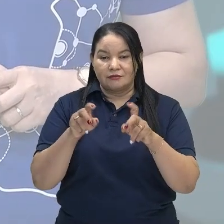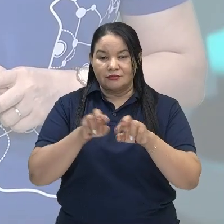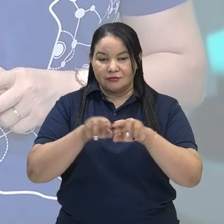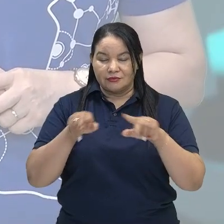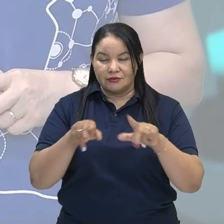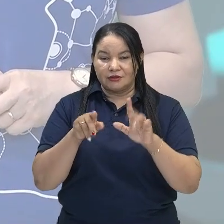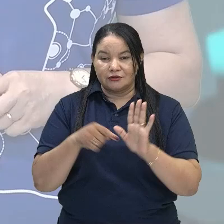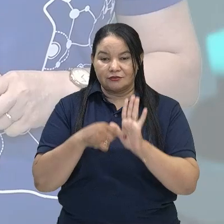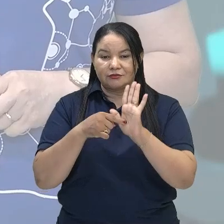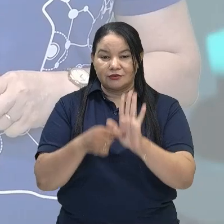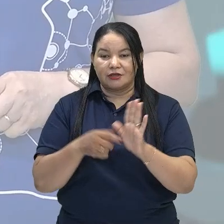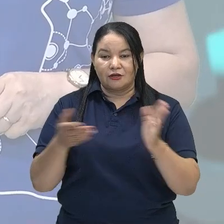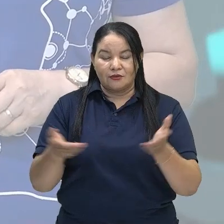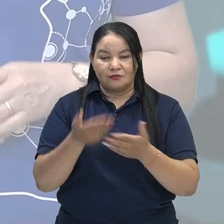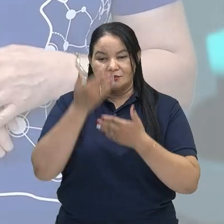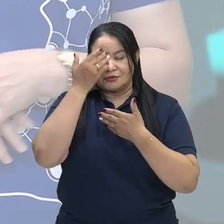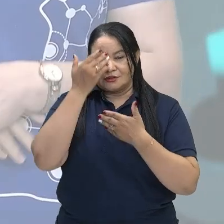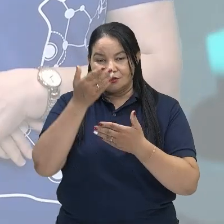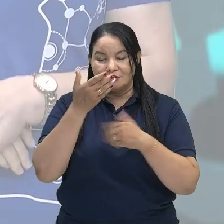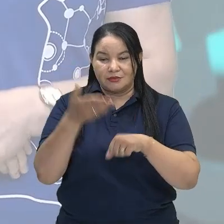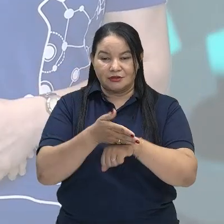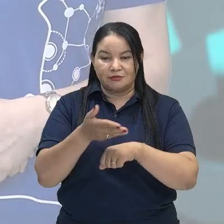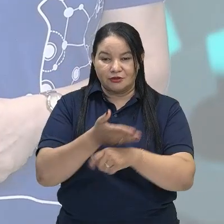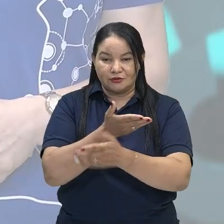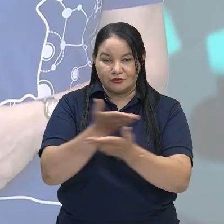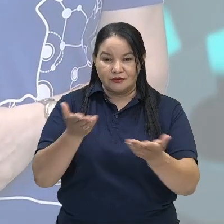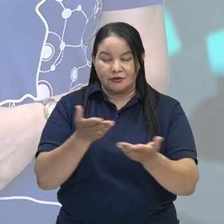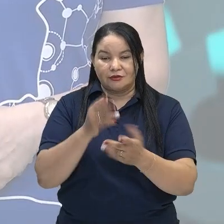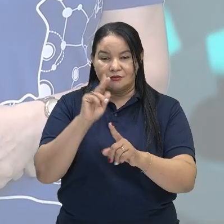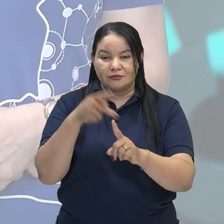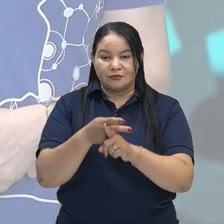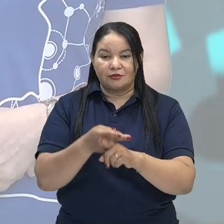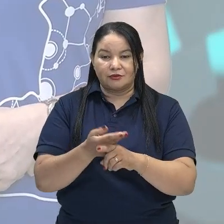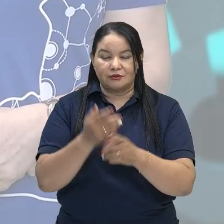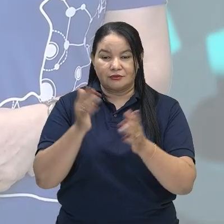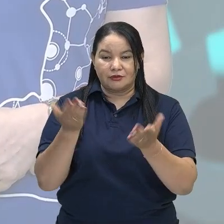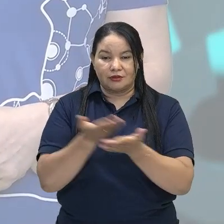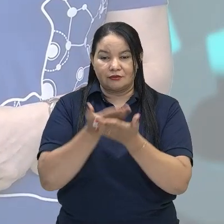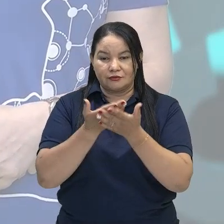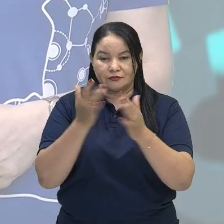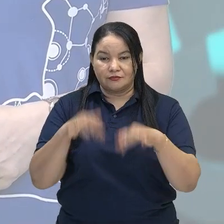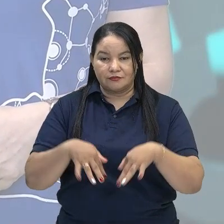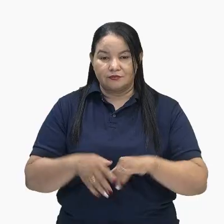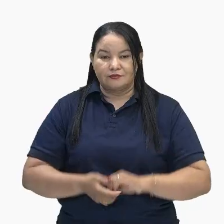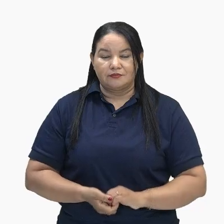né? E agradeço a participação de todos vocês e até uma próxima oportunidade.